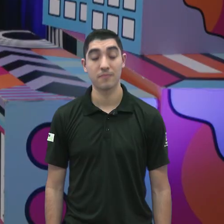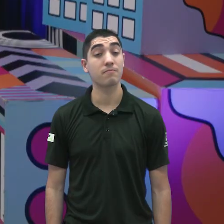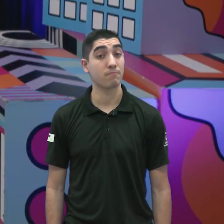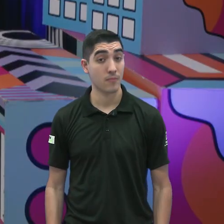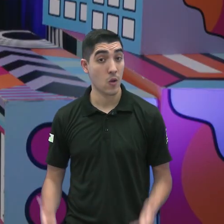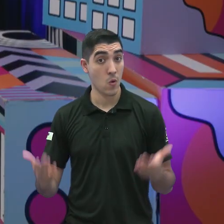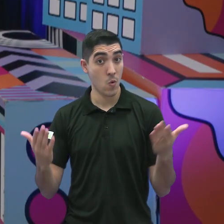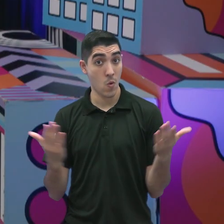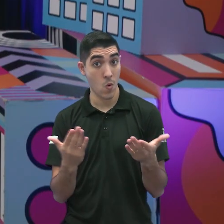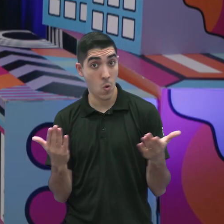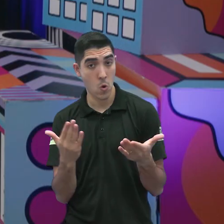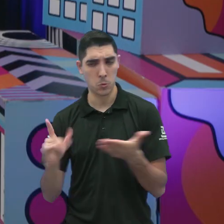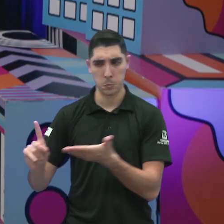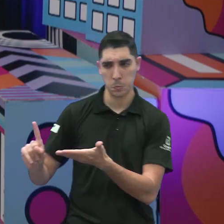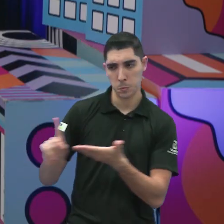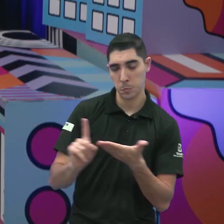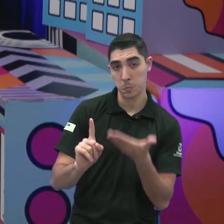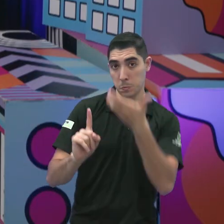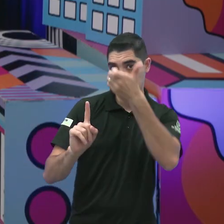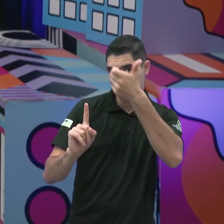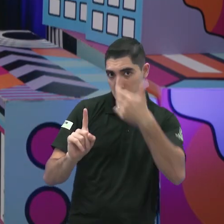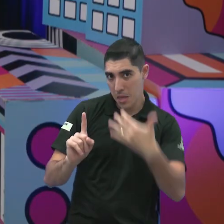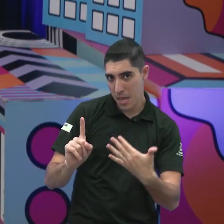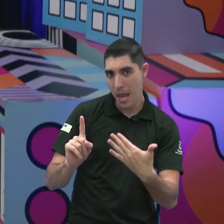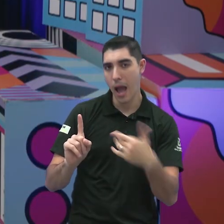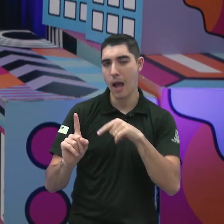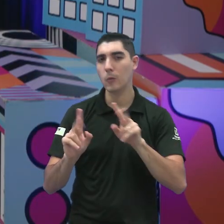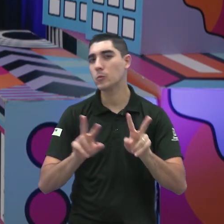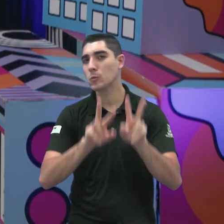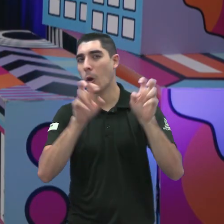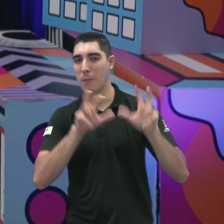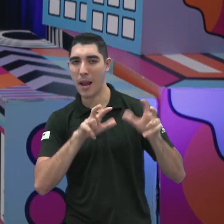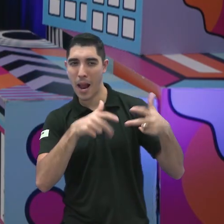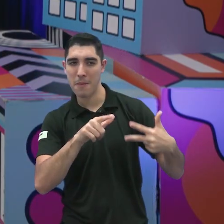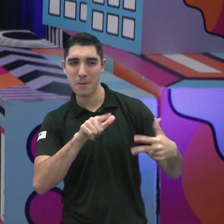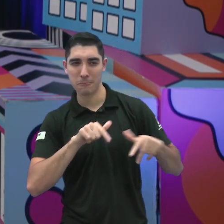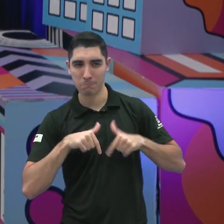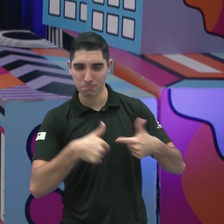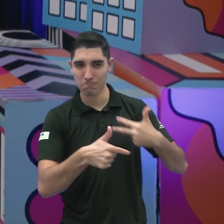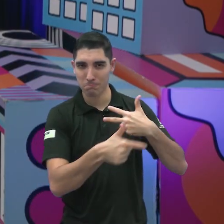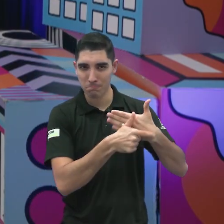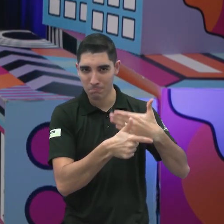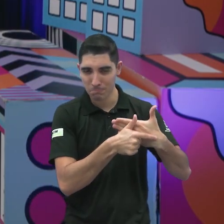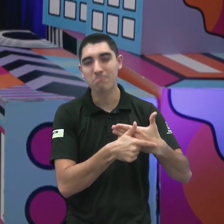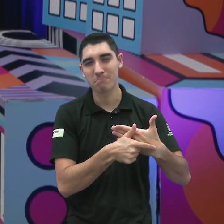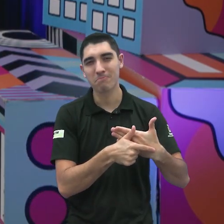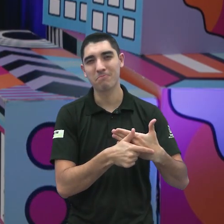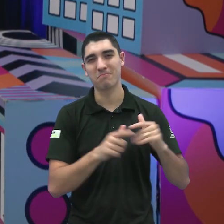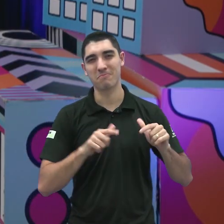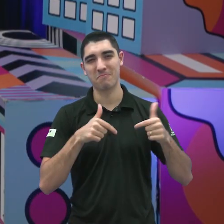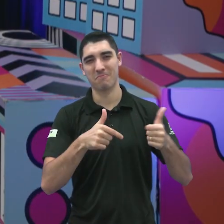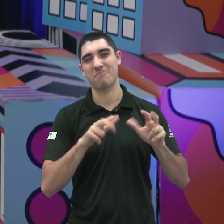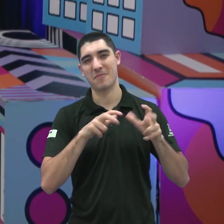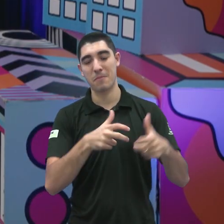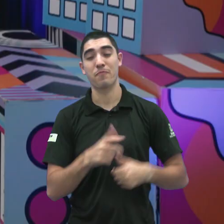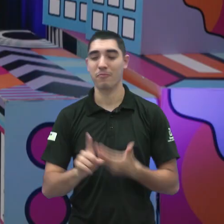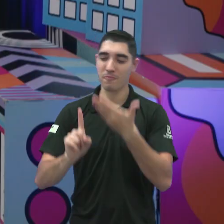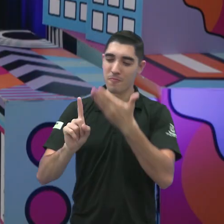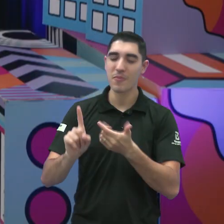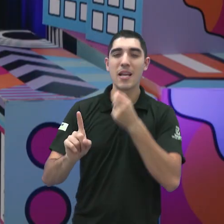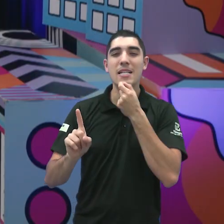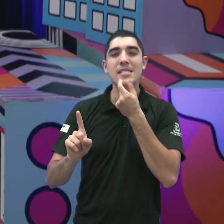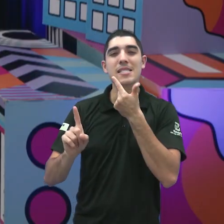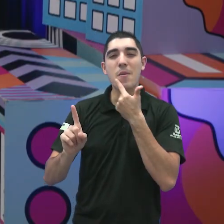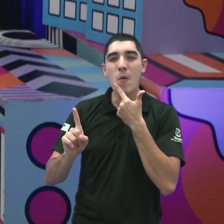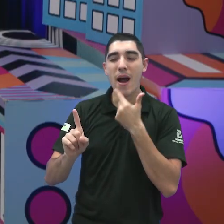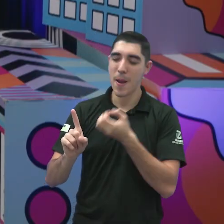E para a gente debater sobre esses trabalhos, né, apresentar os trabalhos aqui para a gente, venha cá, nosso colunista, Samuel